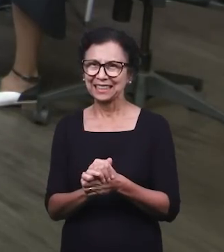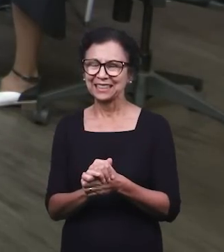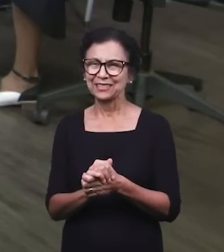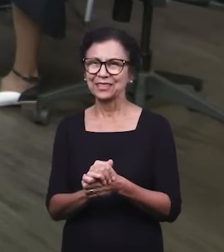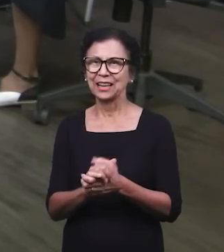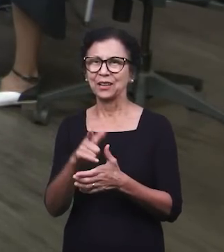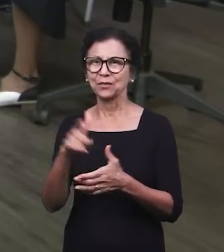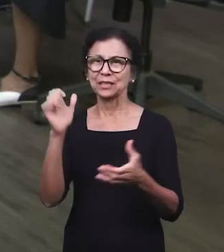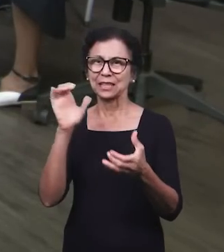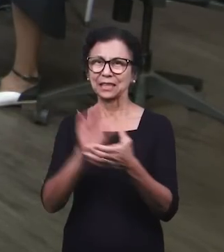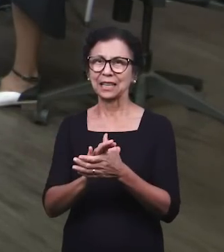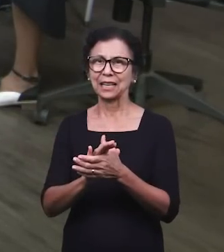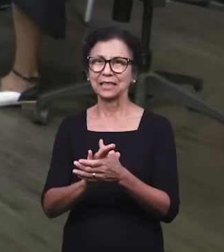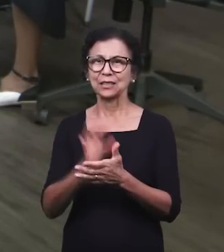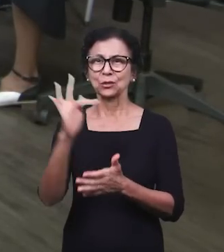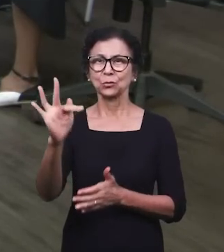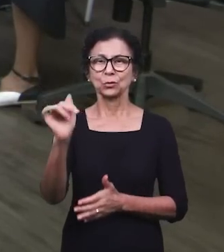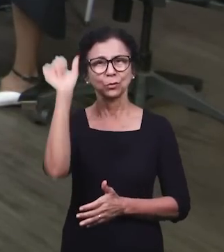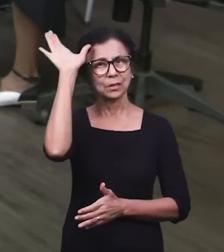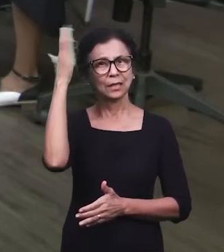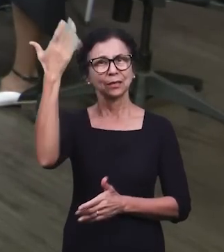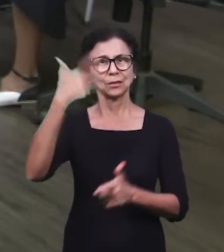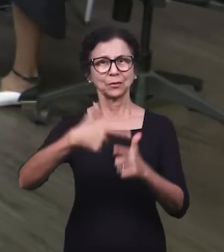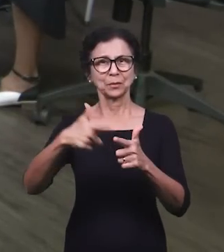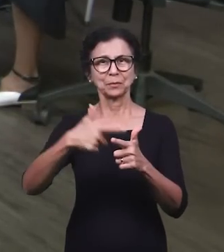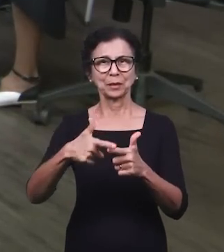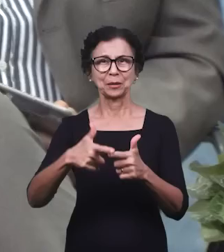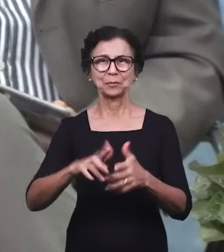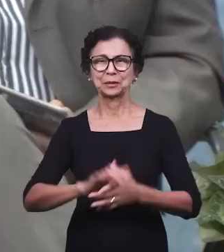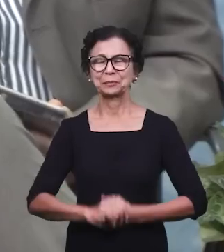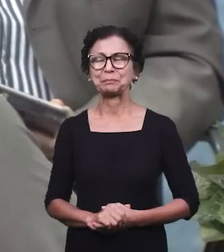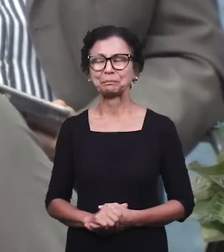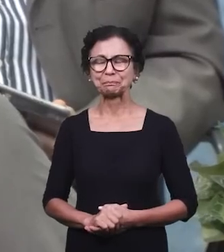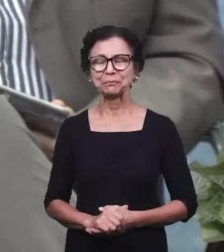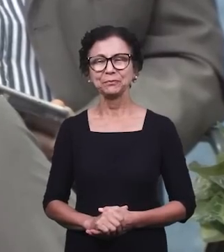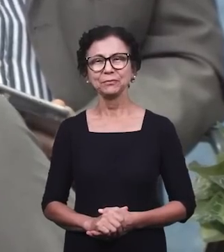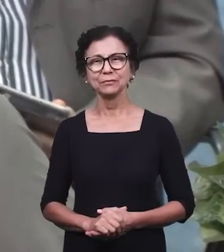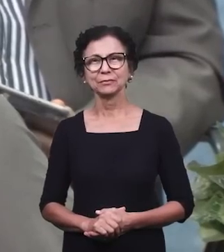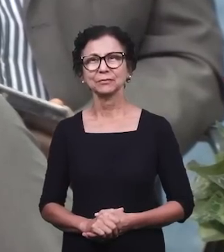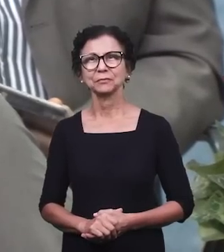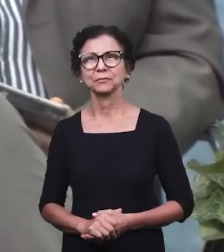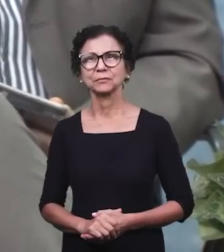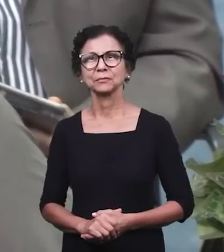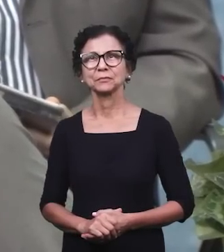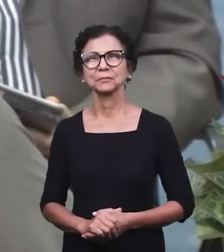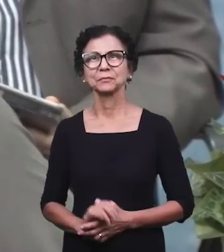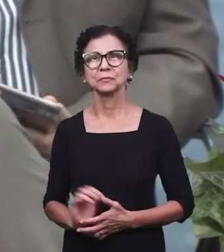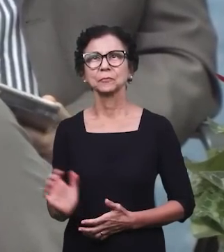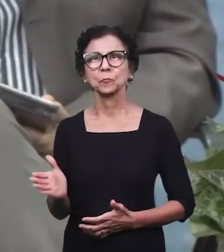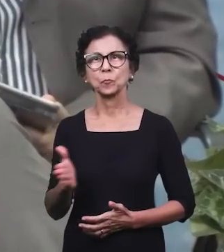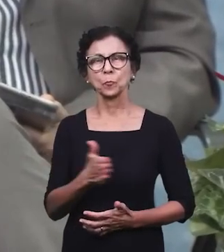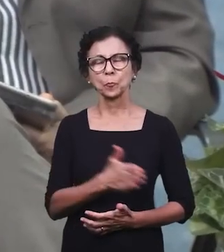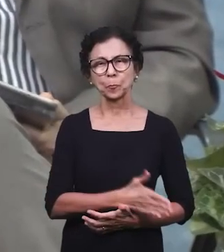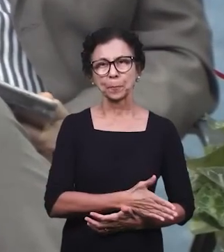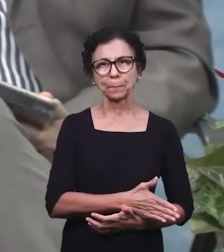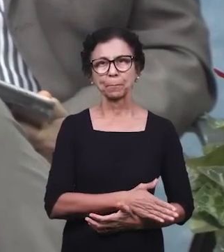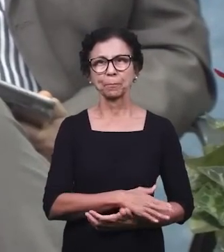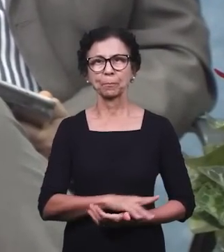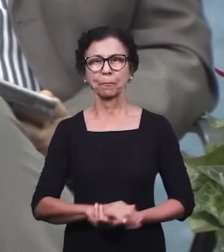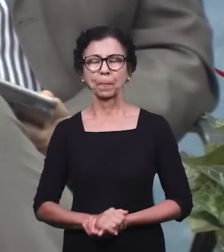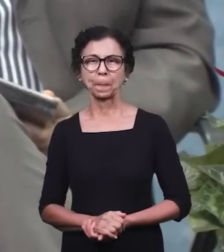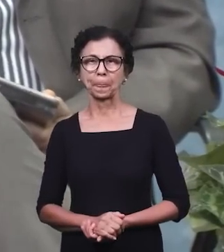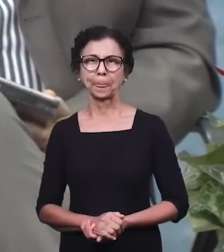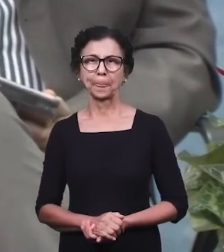Era a preocupação dele. Mas é interessante que quando dois jovens se